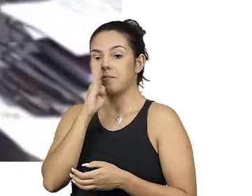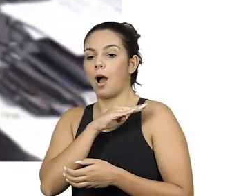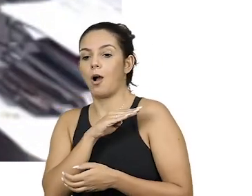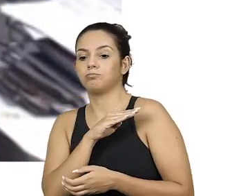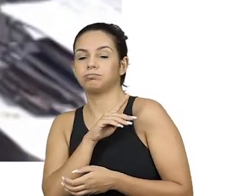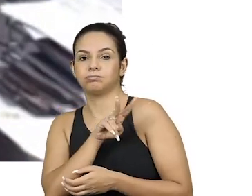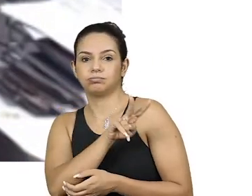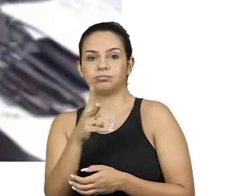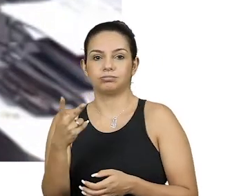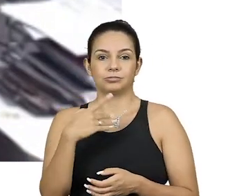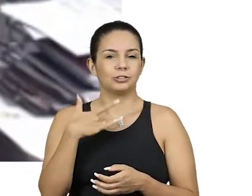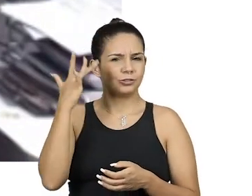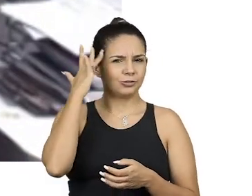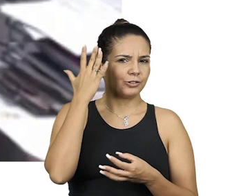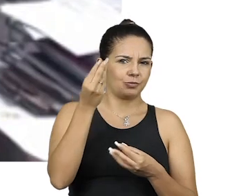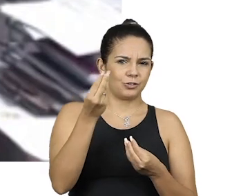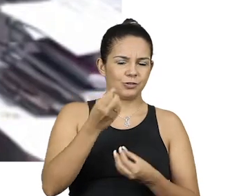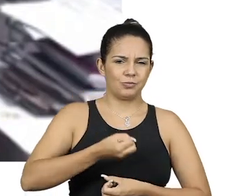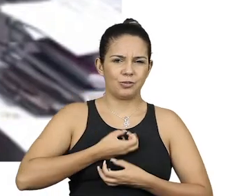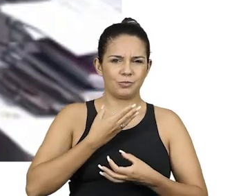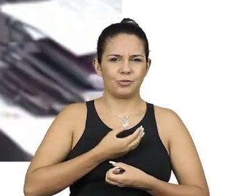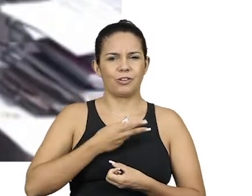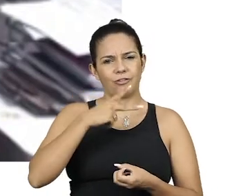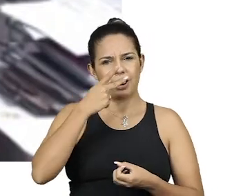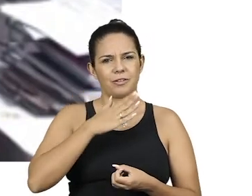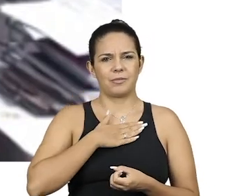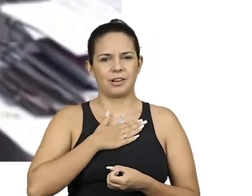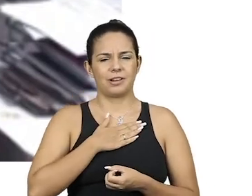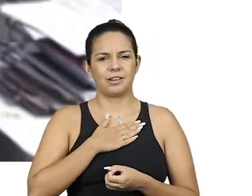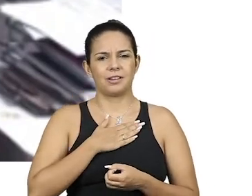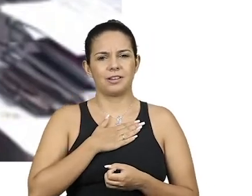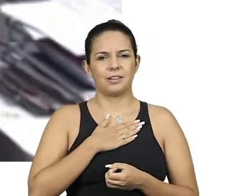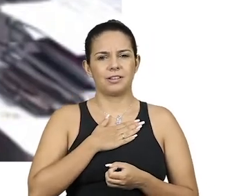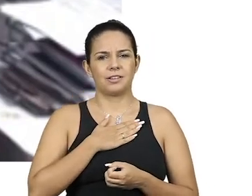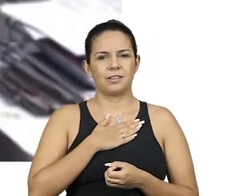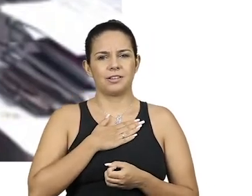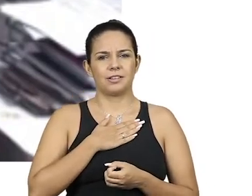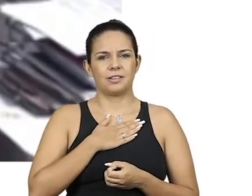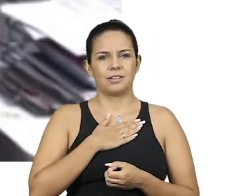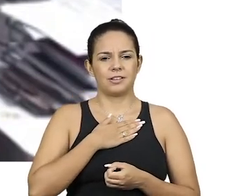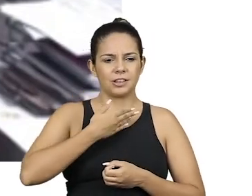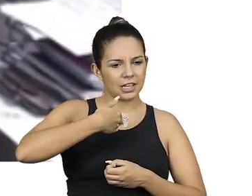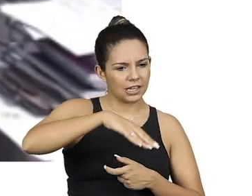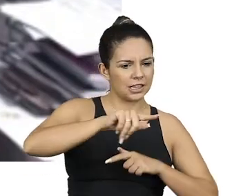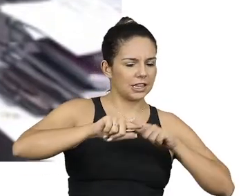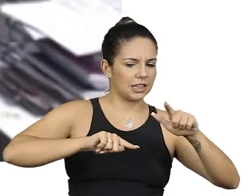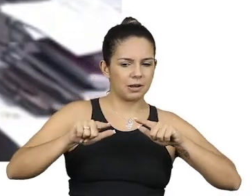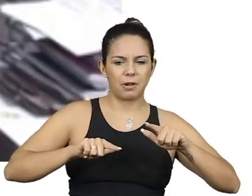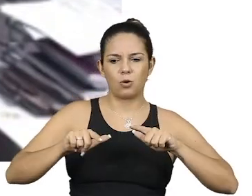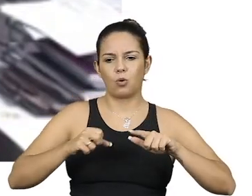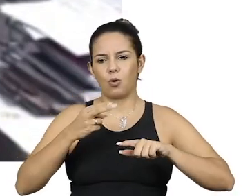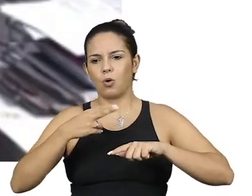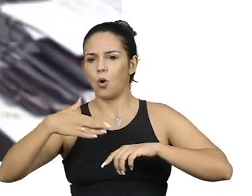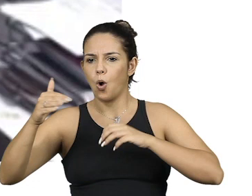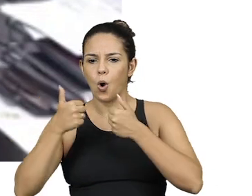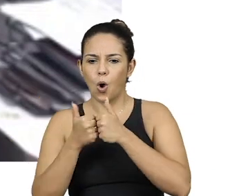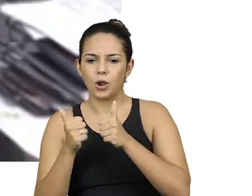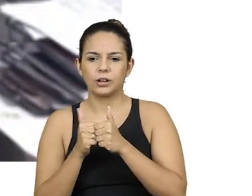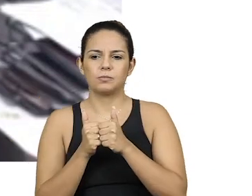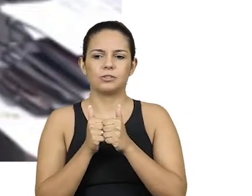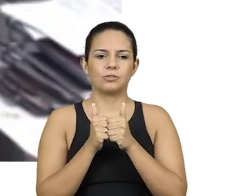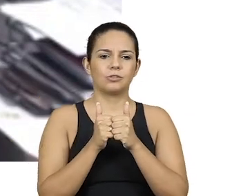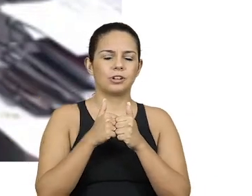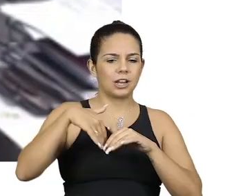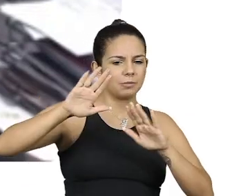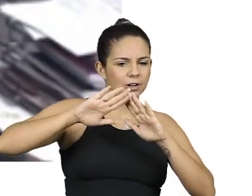desses poemas que eu repetia para mim quando ia para o trabalho, ou quando ia para o ônibus, ou quando ia para a escola,